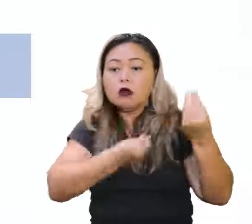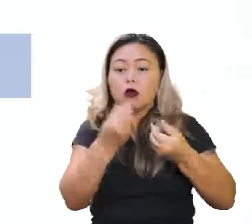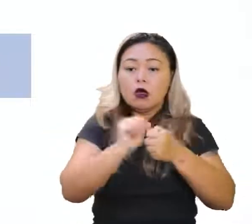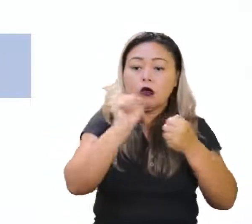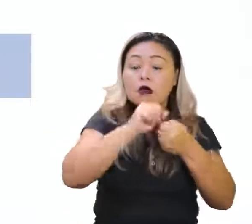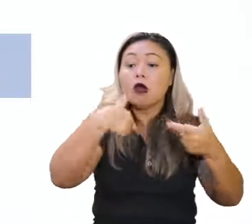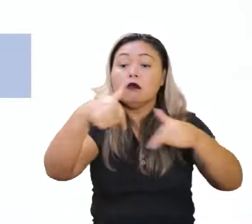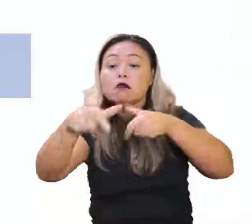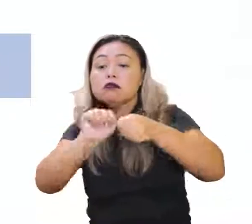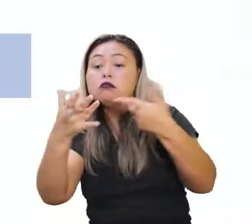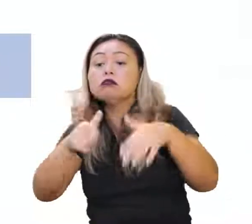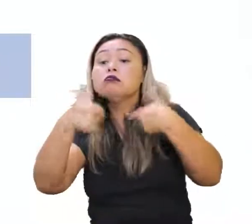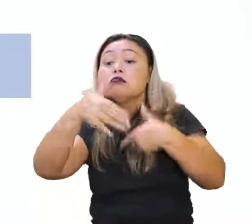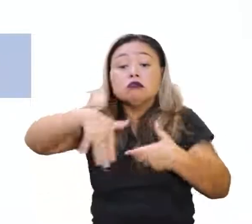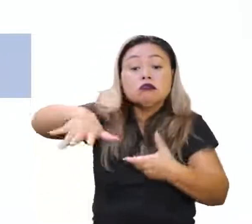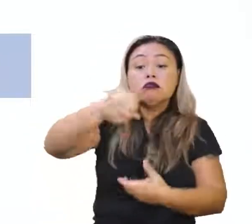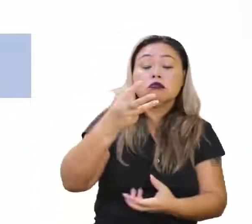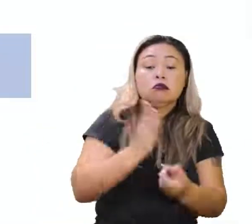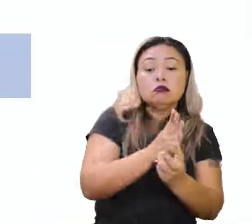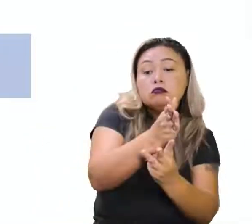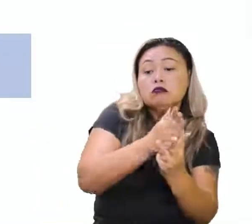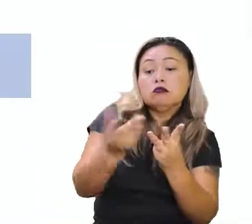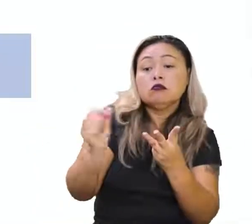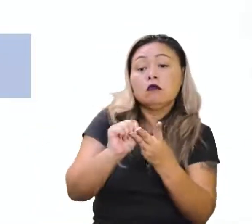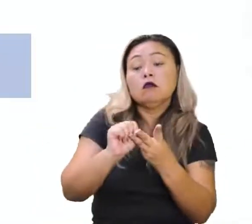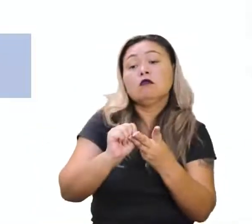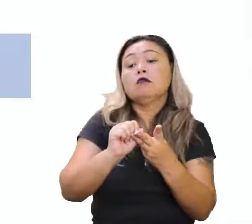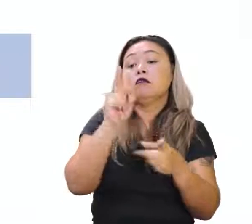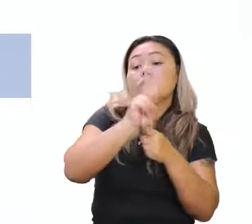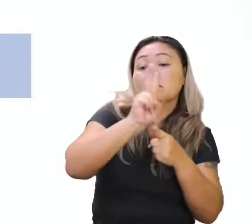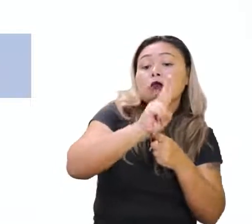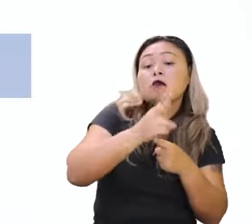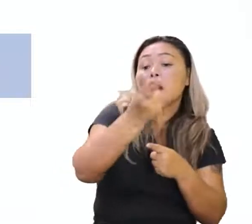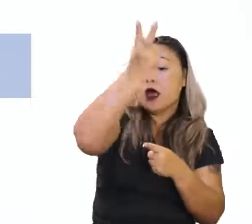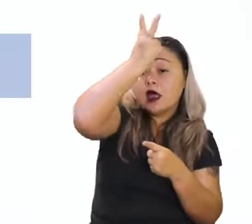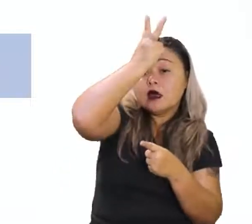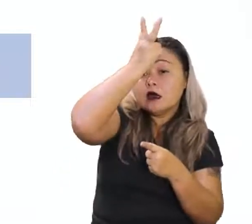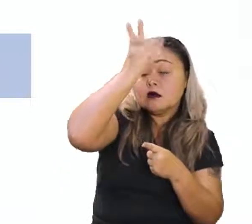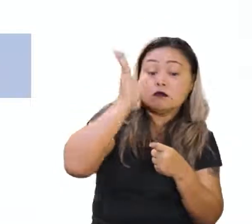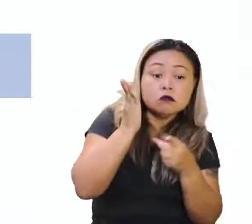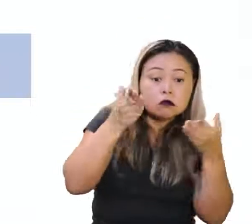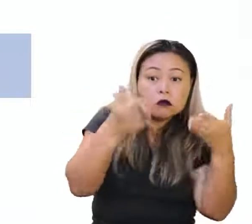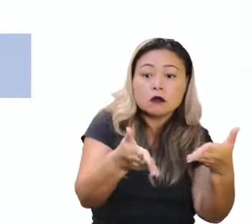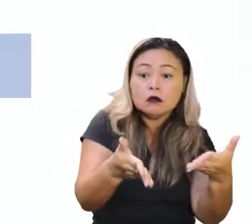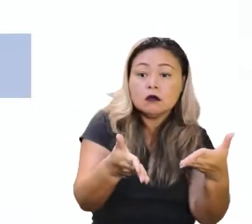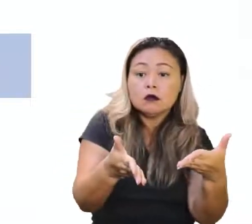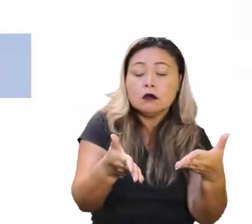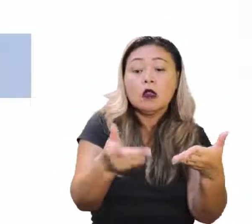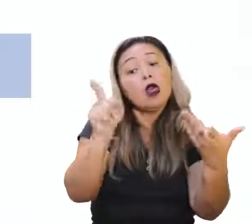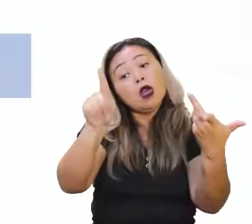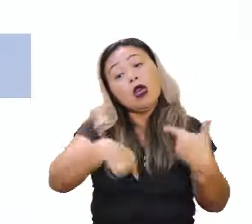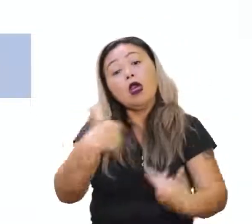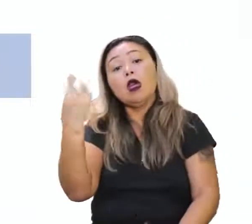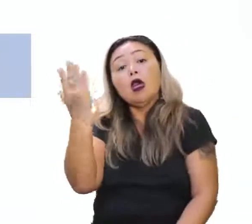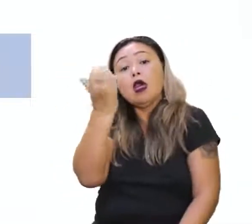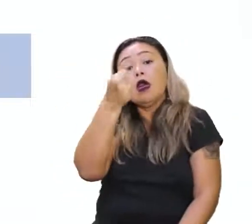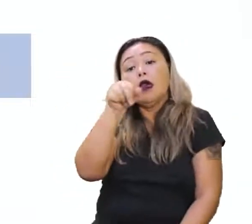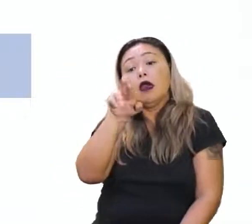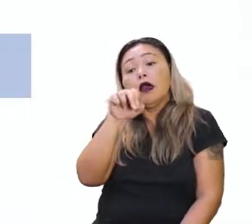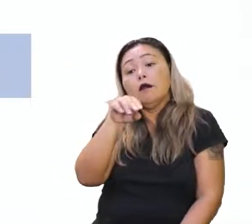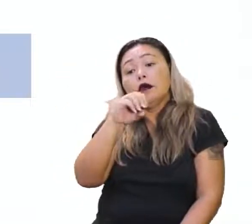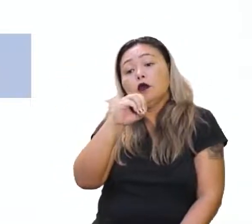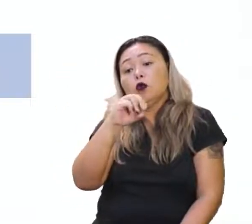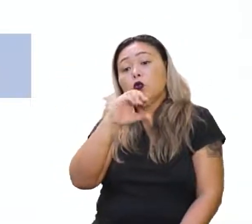manejo, atividade que envolve criar cabras, é caprinocultura.